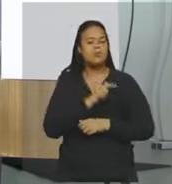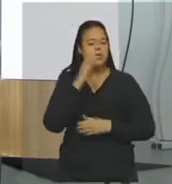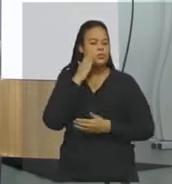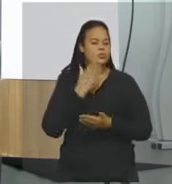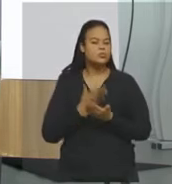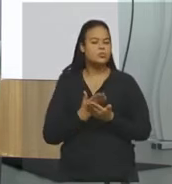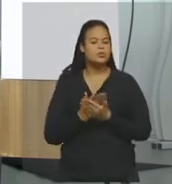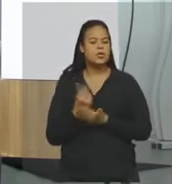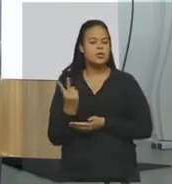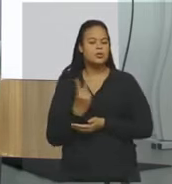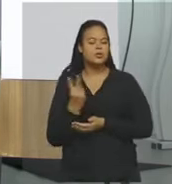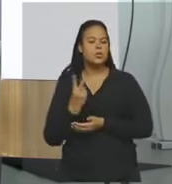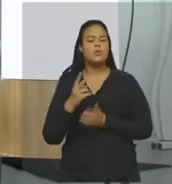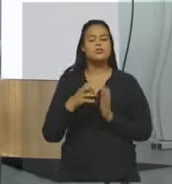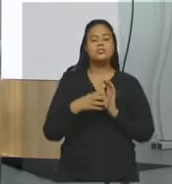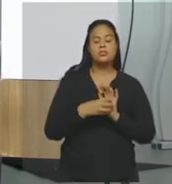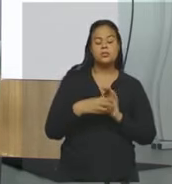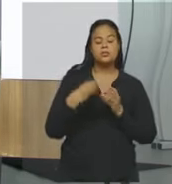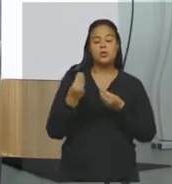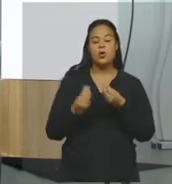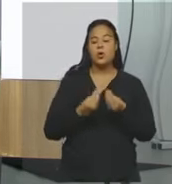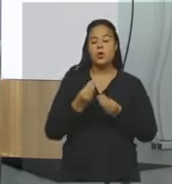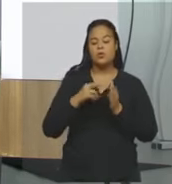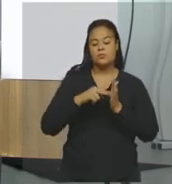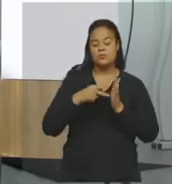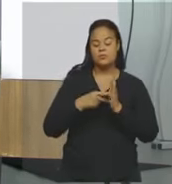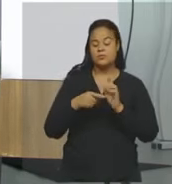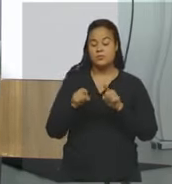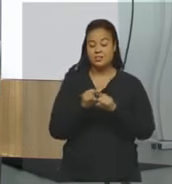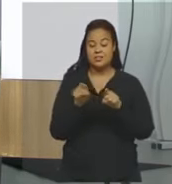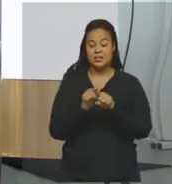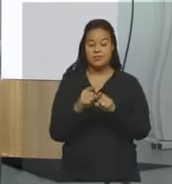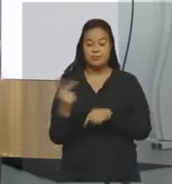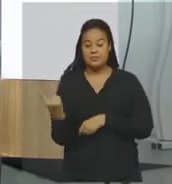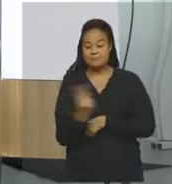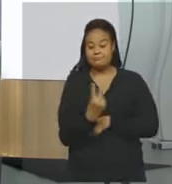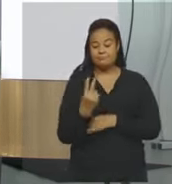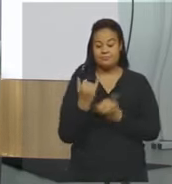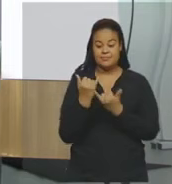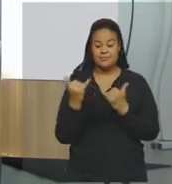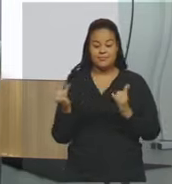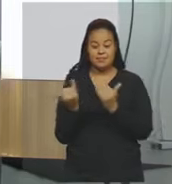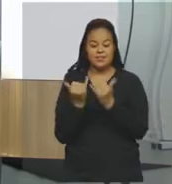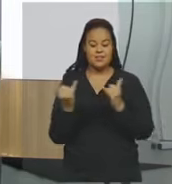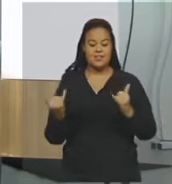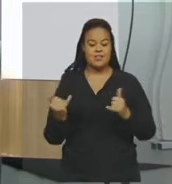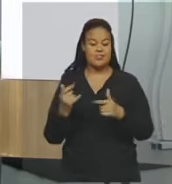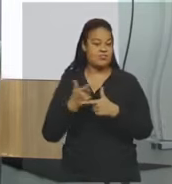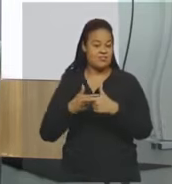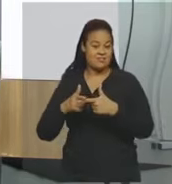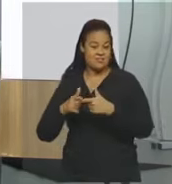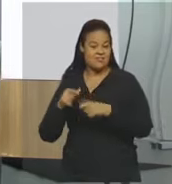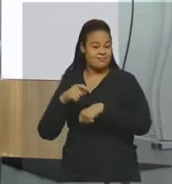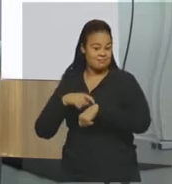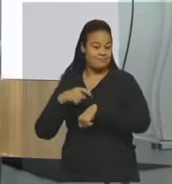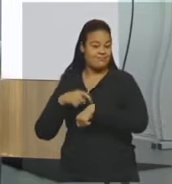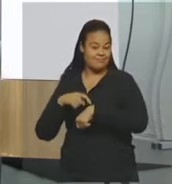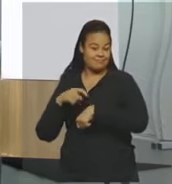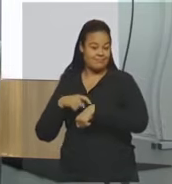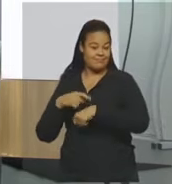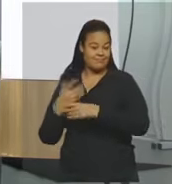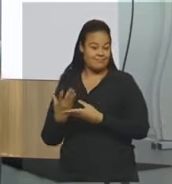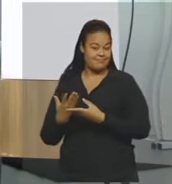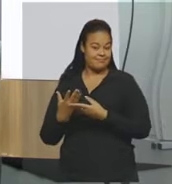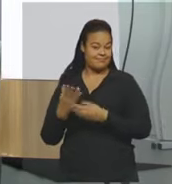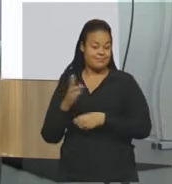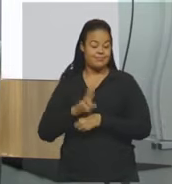ser trabalhada por essa definição geral que eu acabei de dar. Energia dividido por tempo. Ela é muito utilizada quando a gente